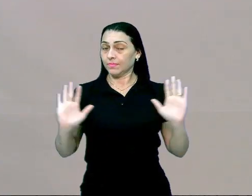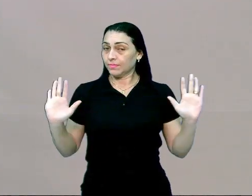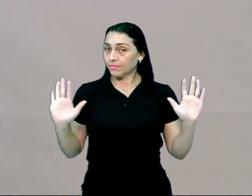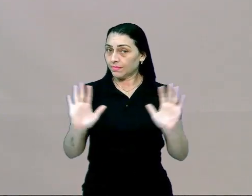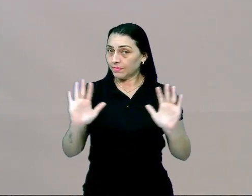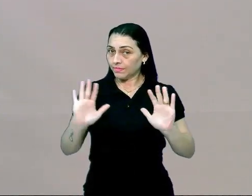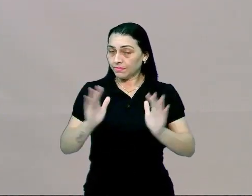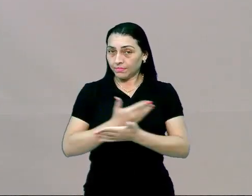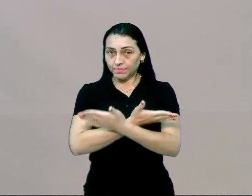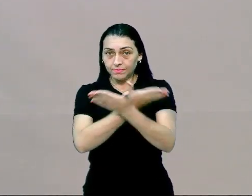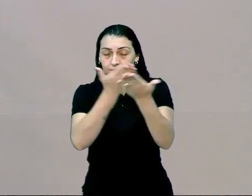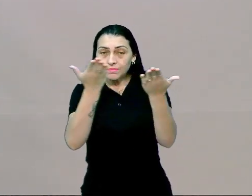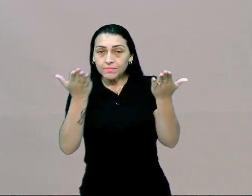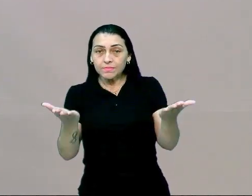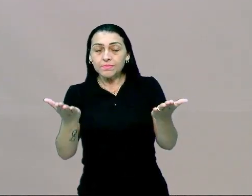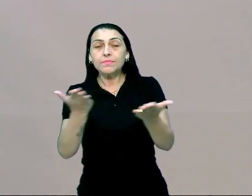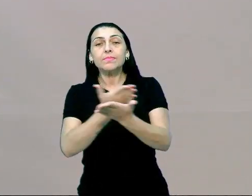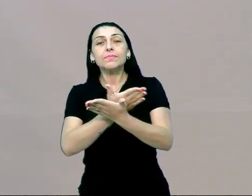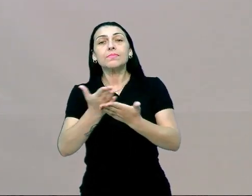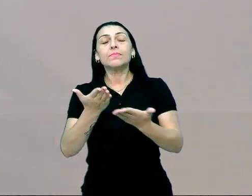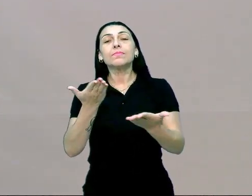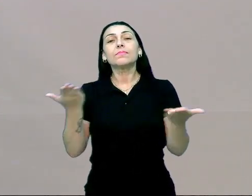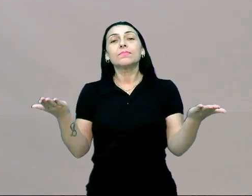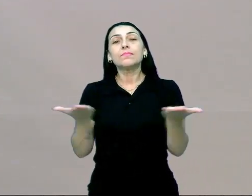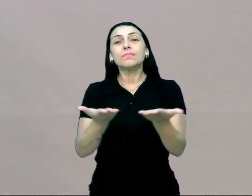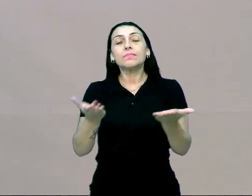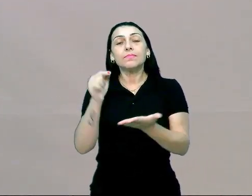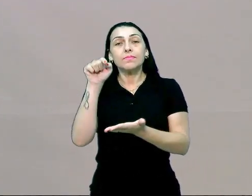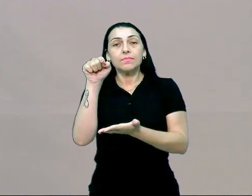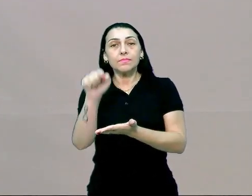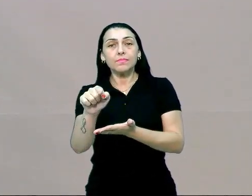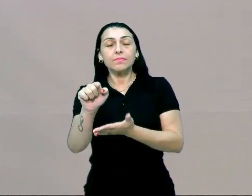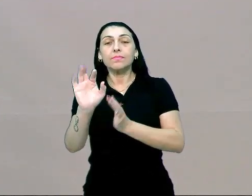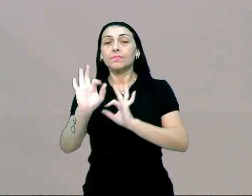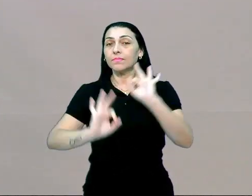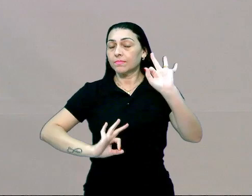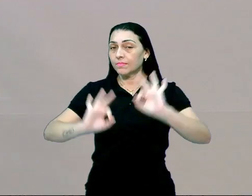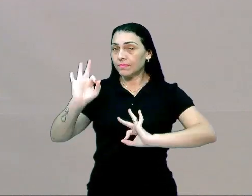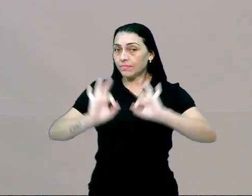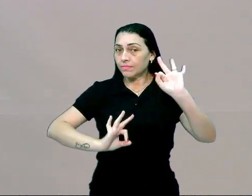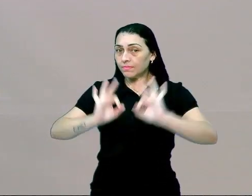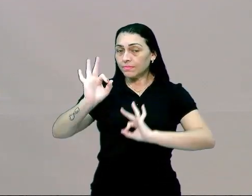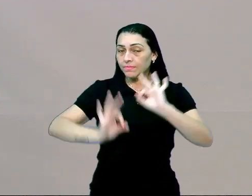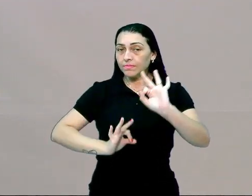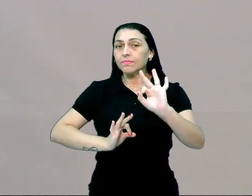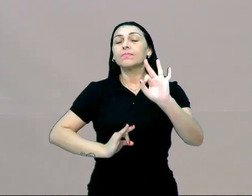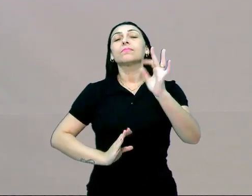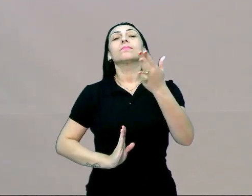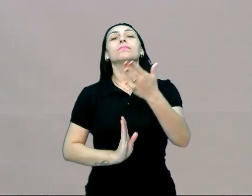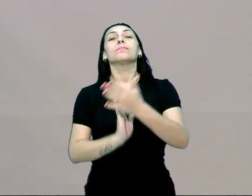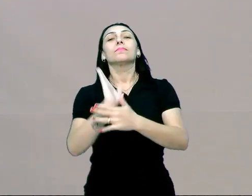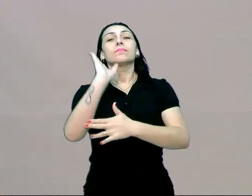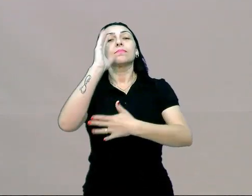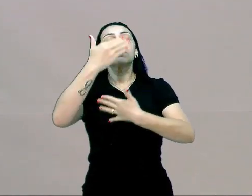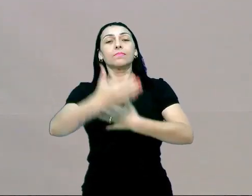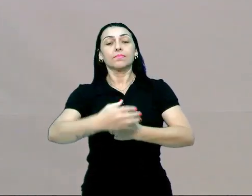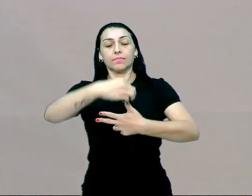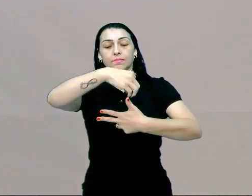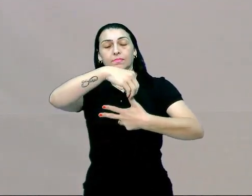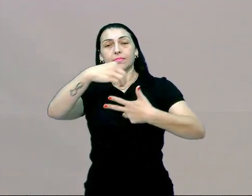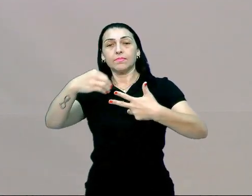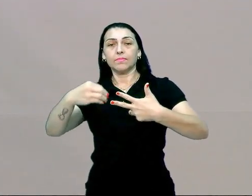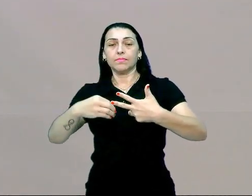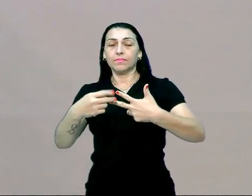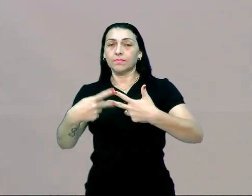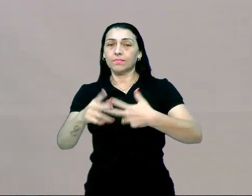Olá a todos vocês. Começa agora, para você que está em preparação para o Exame Nacional do Ensino Médio,